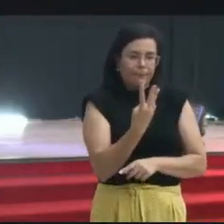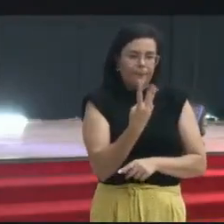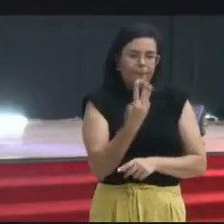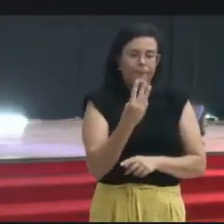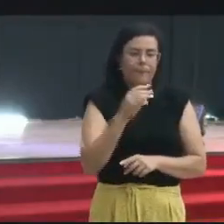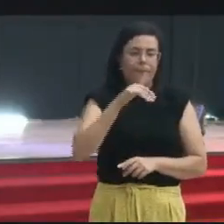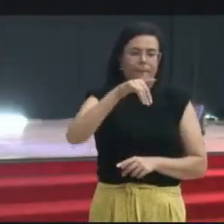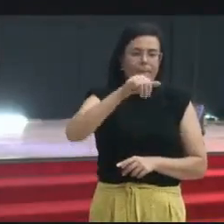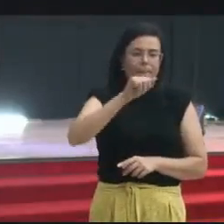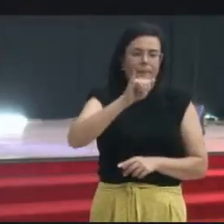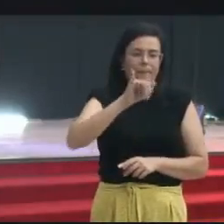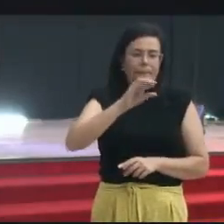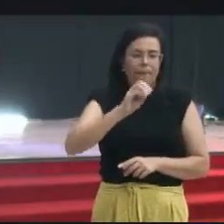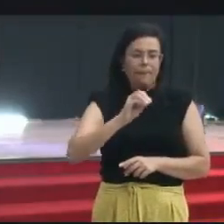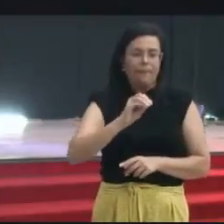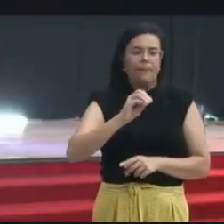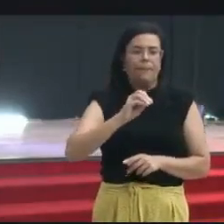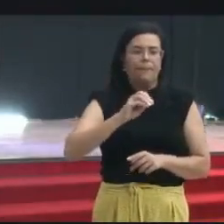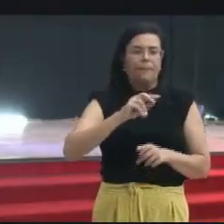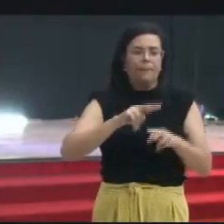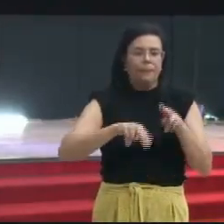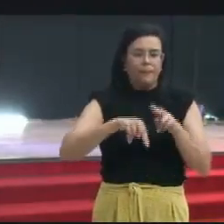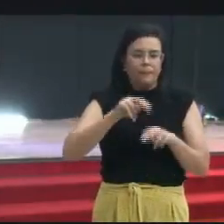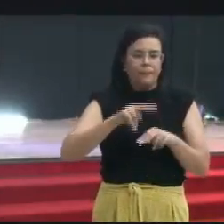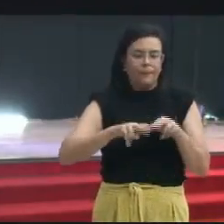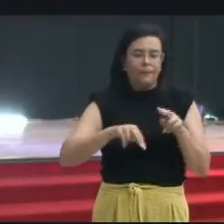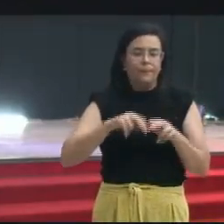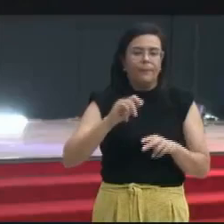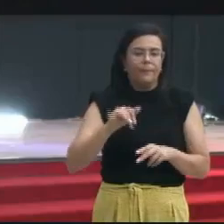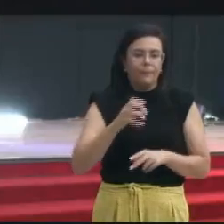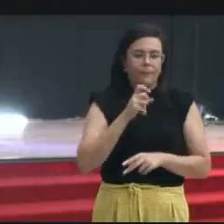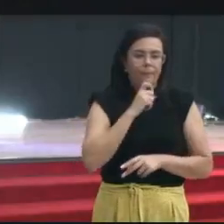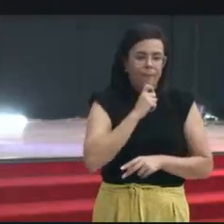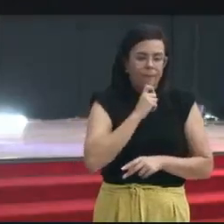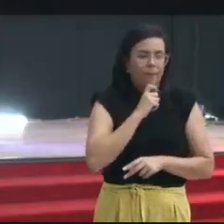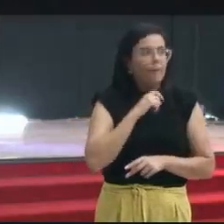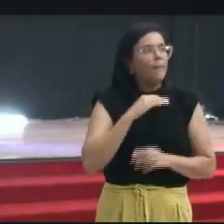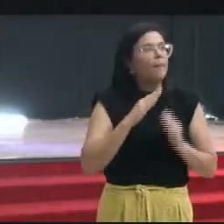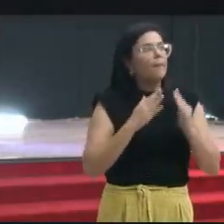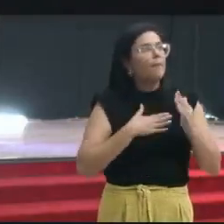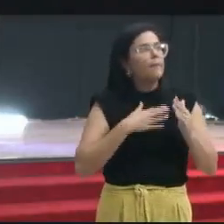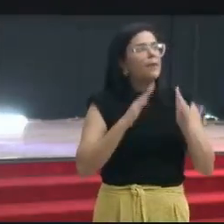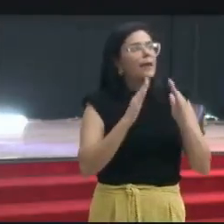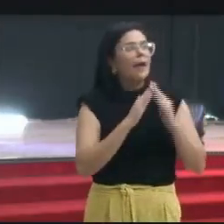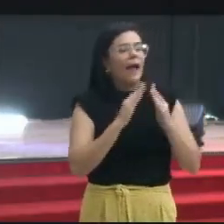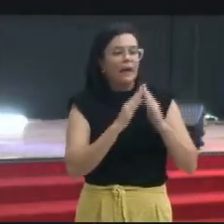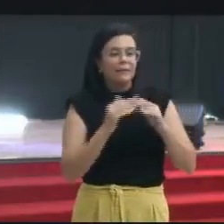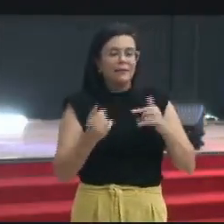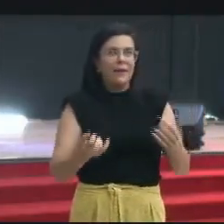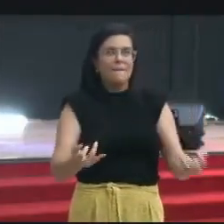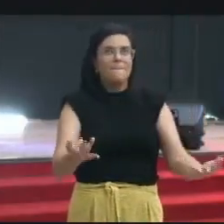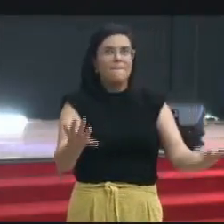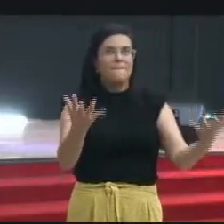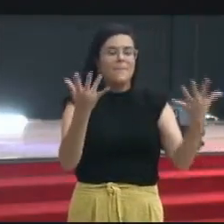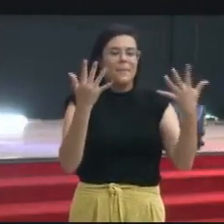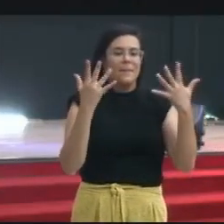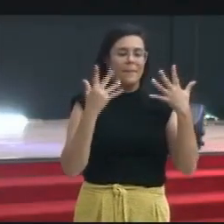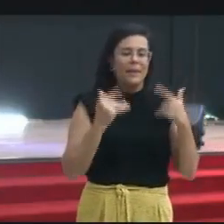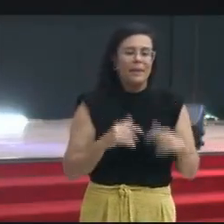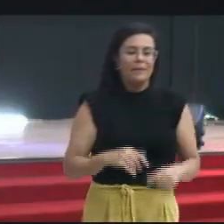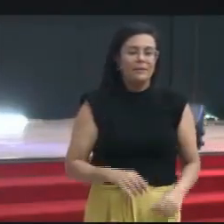Casa é uma Bênção. A minha casa é uma bênção. E nós vamos ver